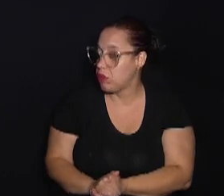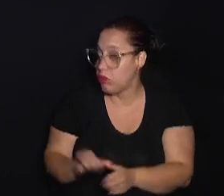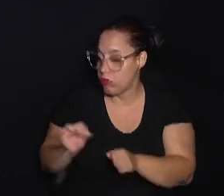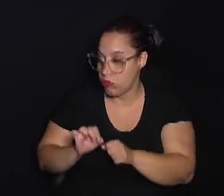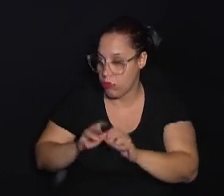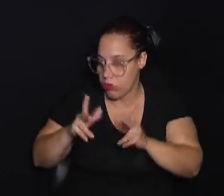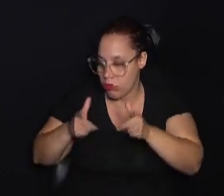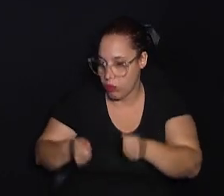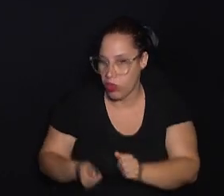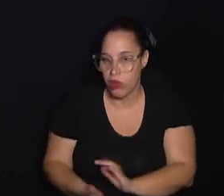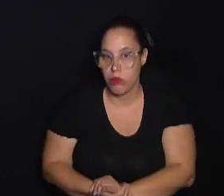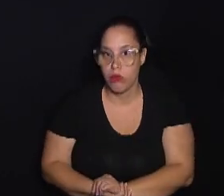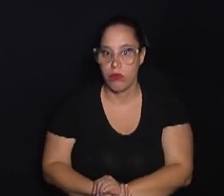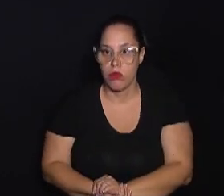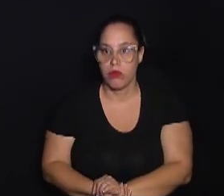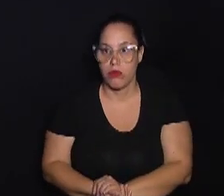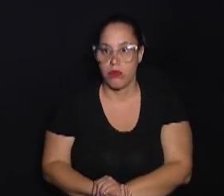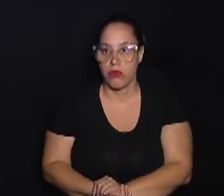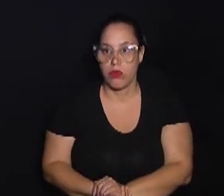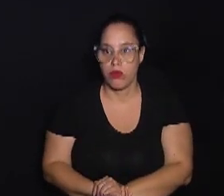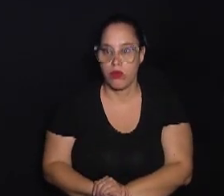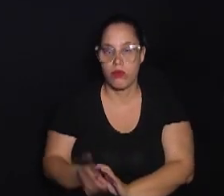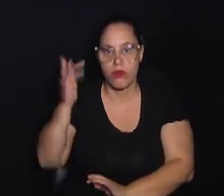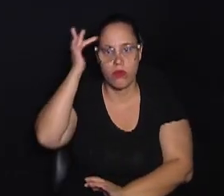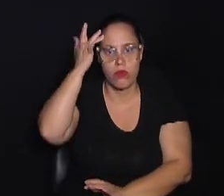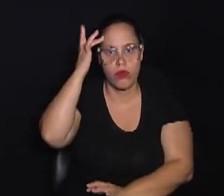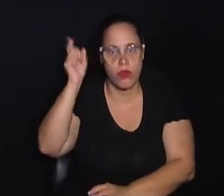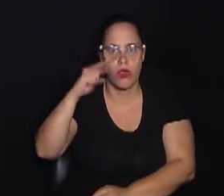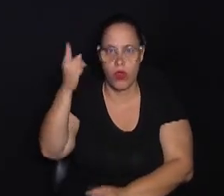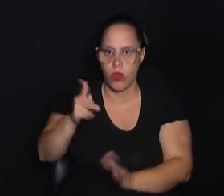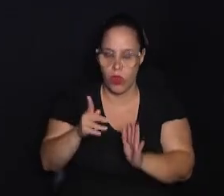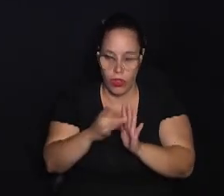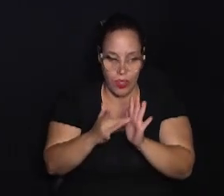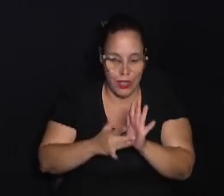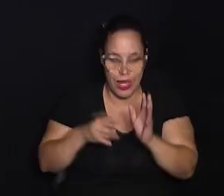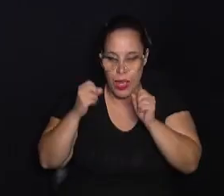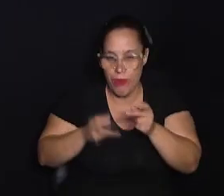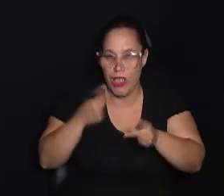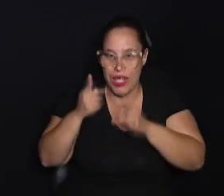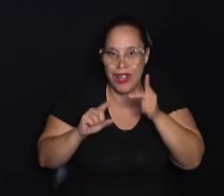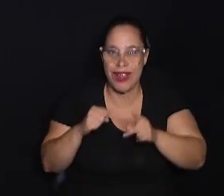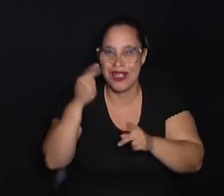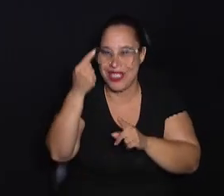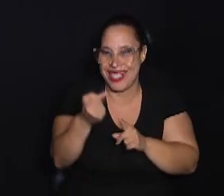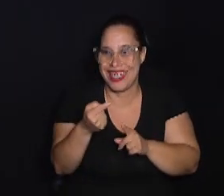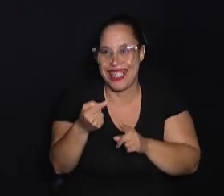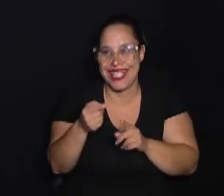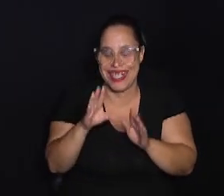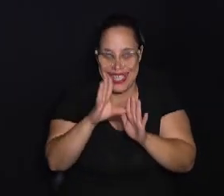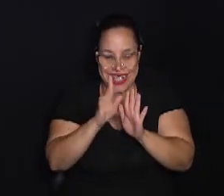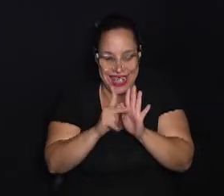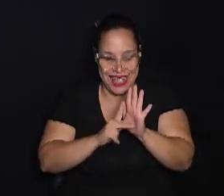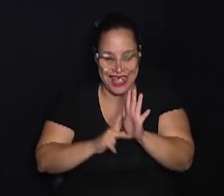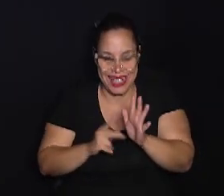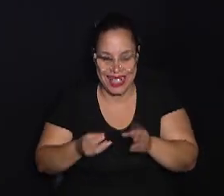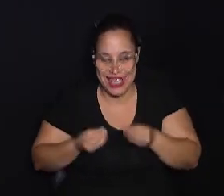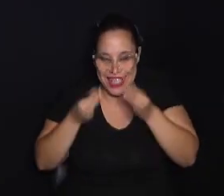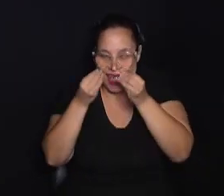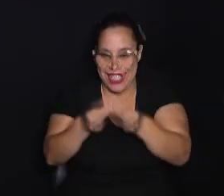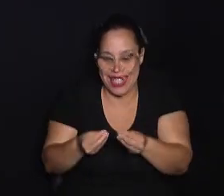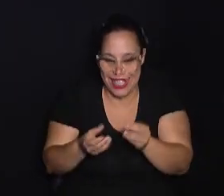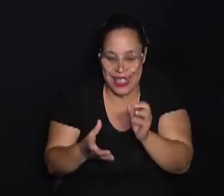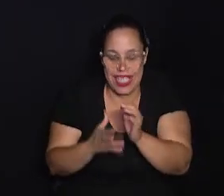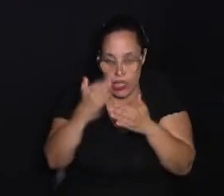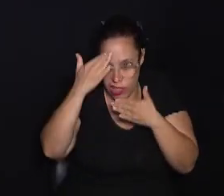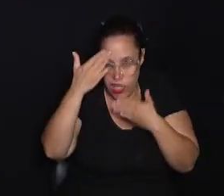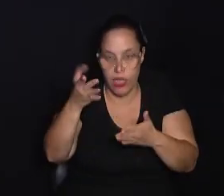coisa. E acho que talvez num outro programa em pauta eu possa falar dos outros projetos, mas